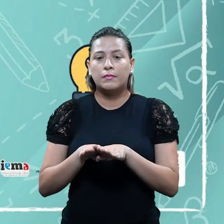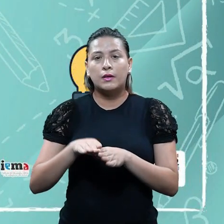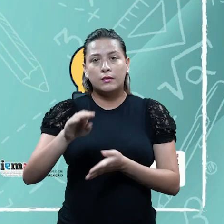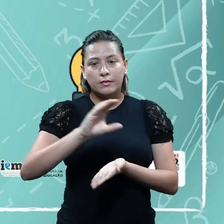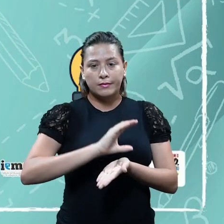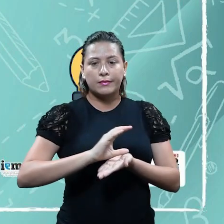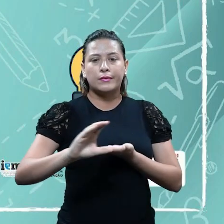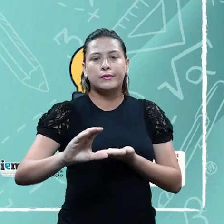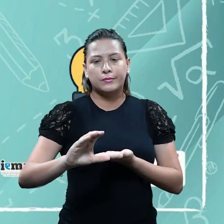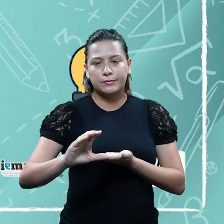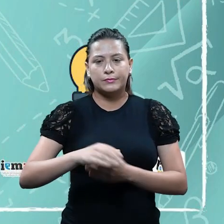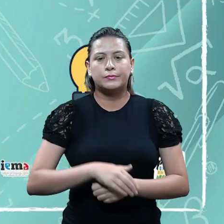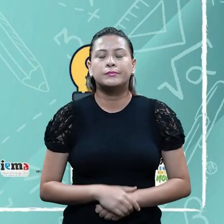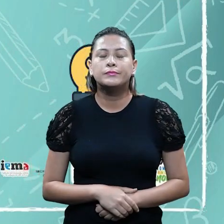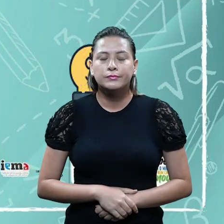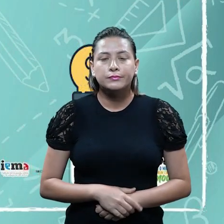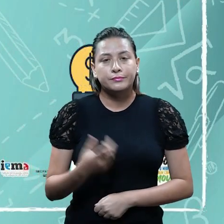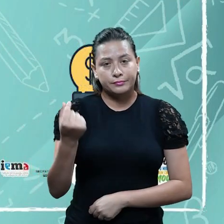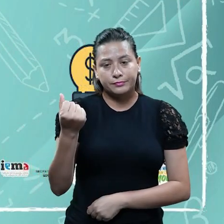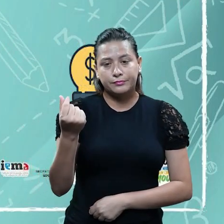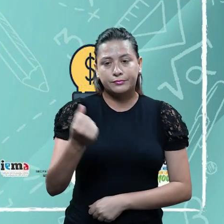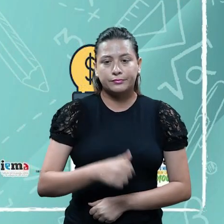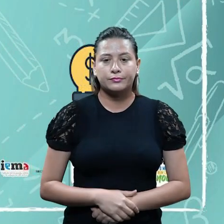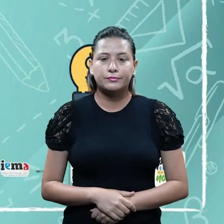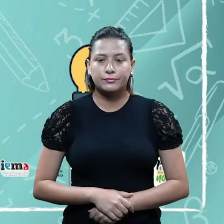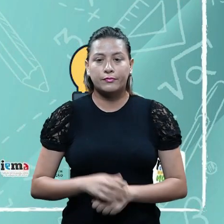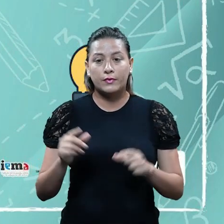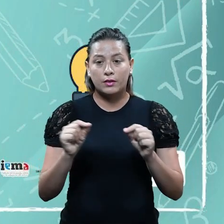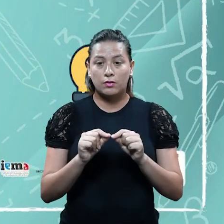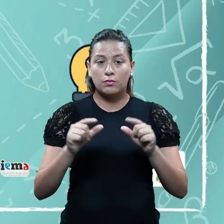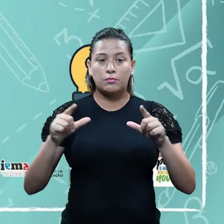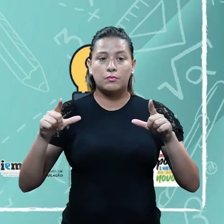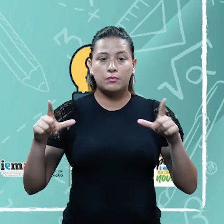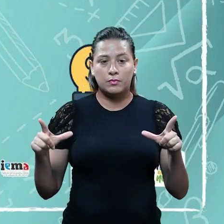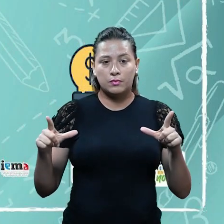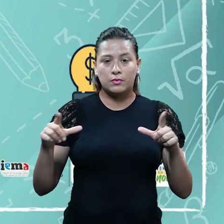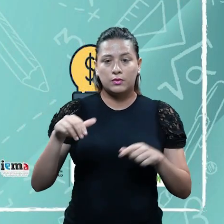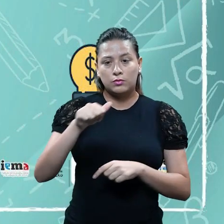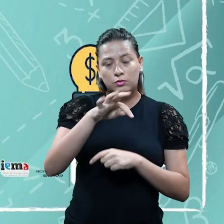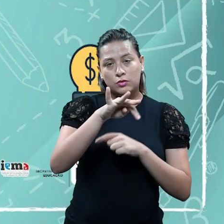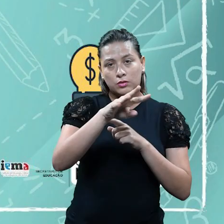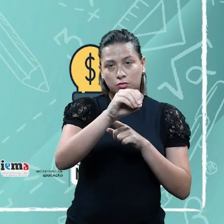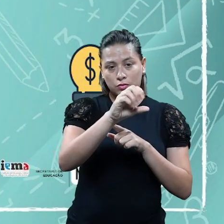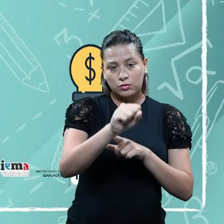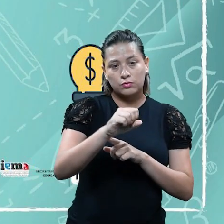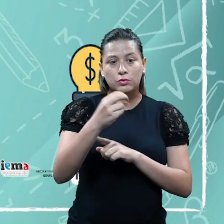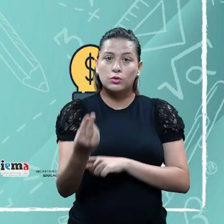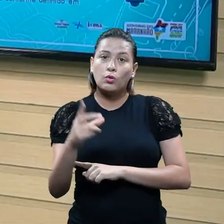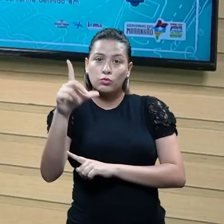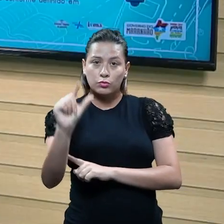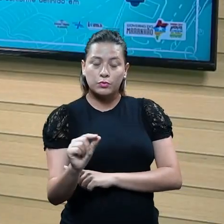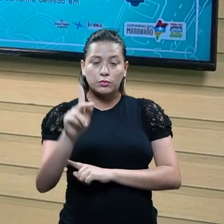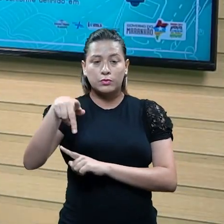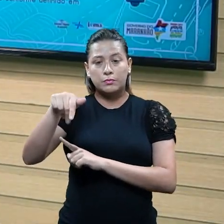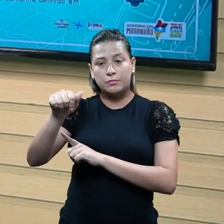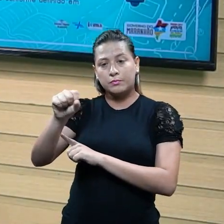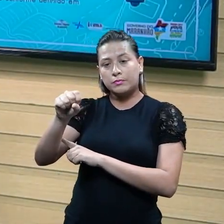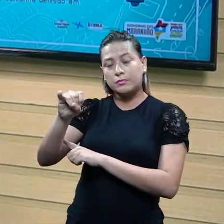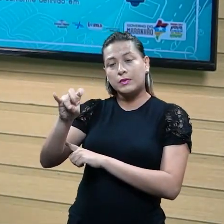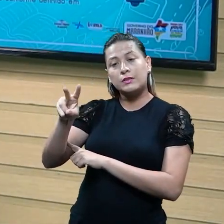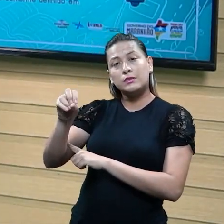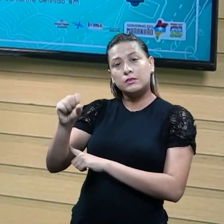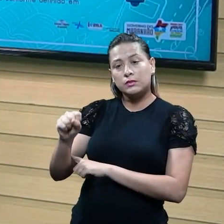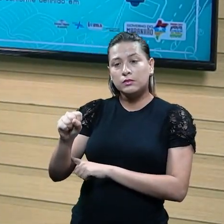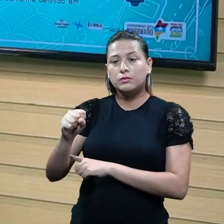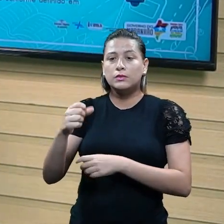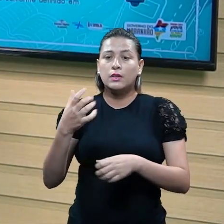recursos financeiros, aumento de ativo ou diminuição de passivo, ligado ao ato cooperativo. Então, o ato cooperativo é